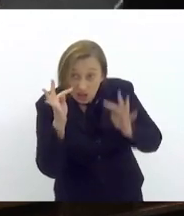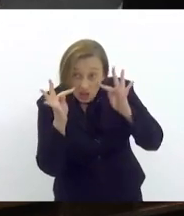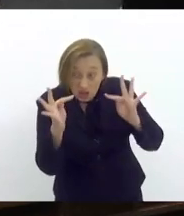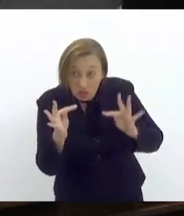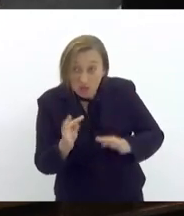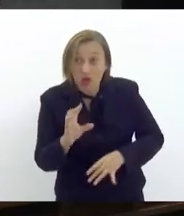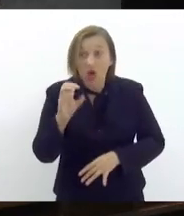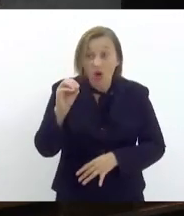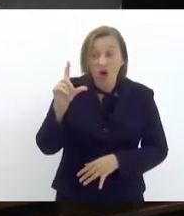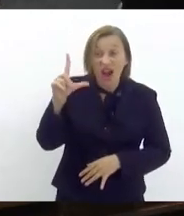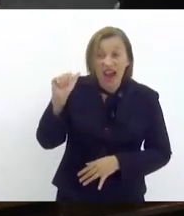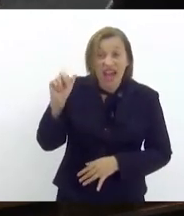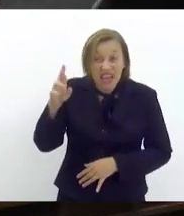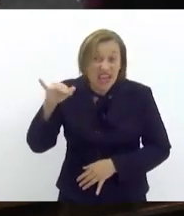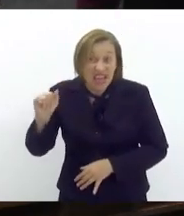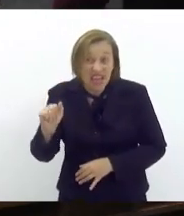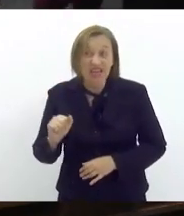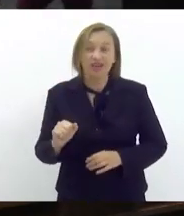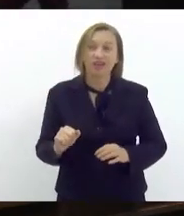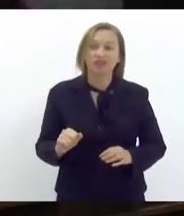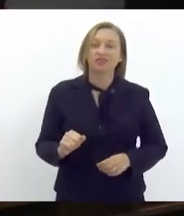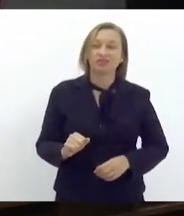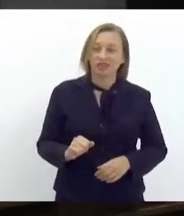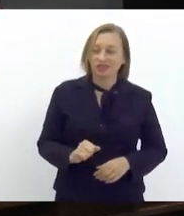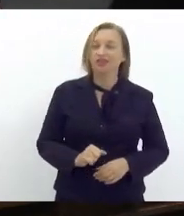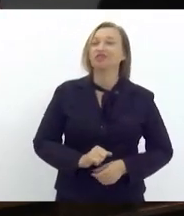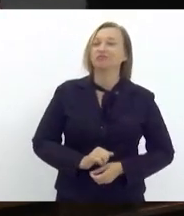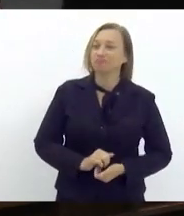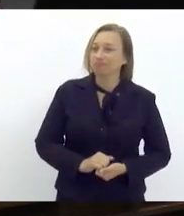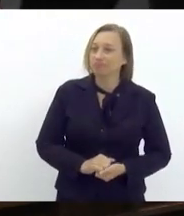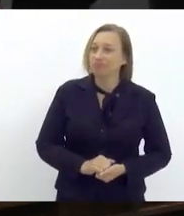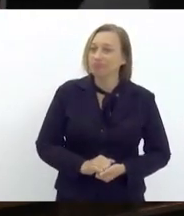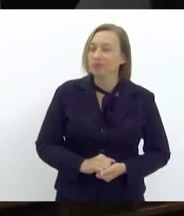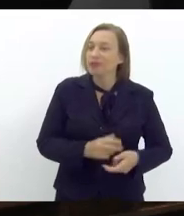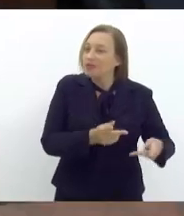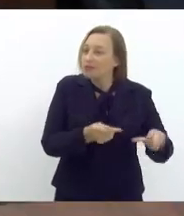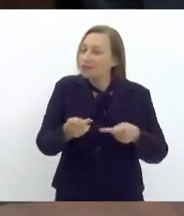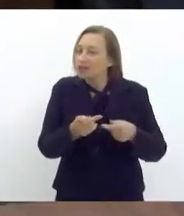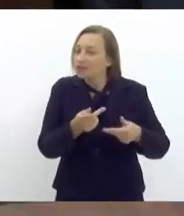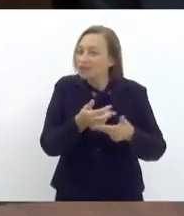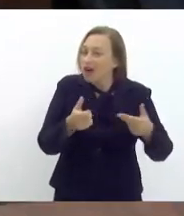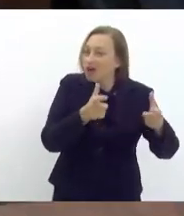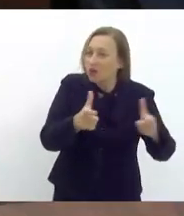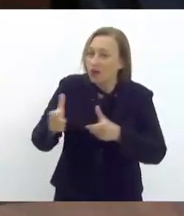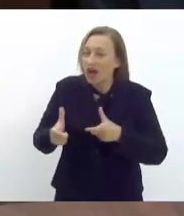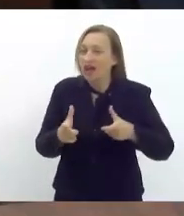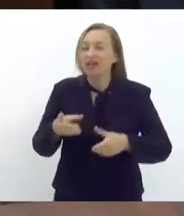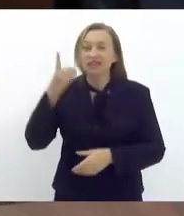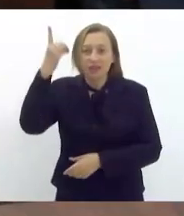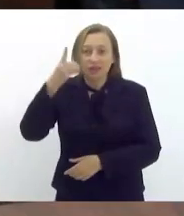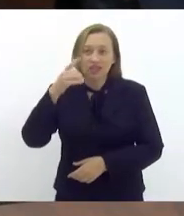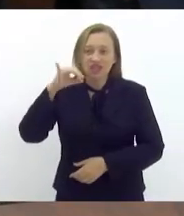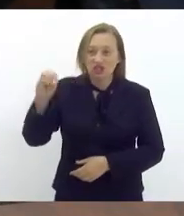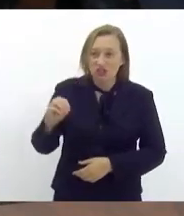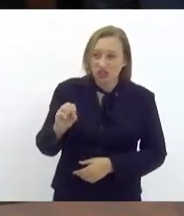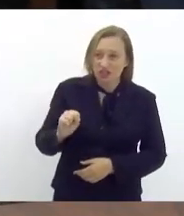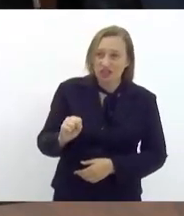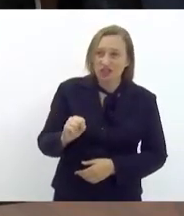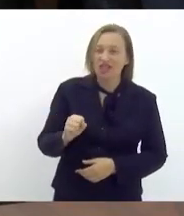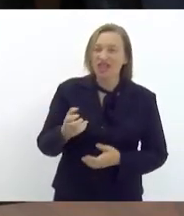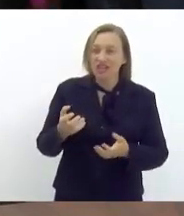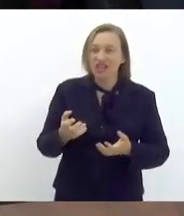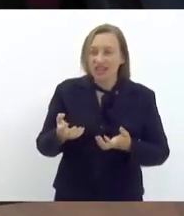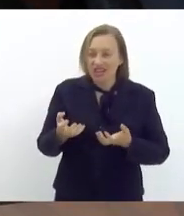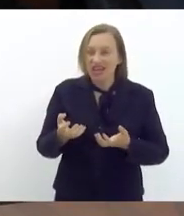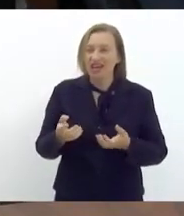rolaria tudo bem deputado Dionísio Lins ele vai tirar uma casquinha com os